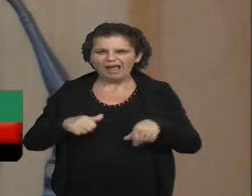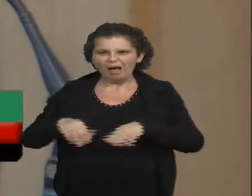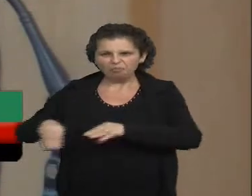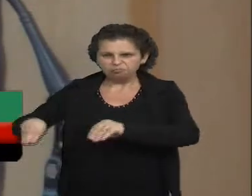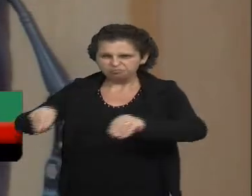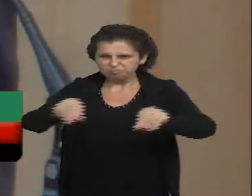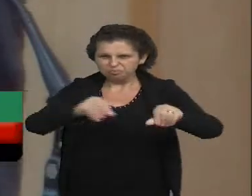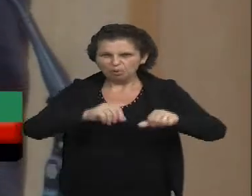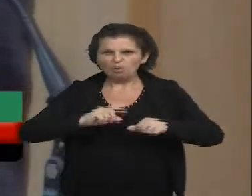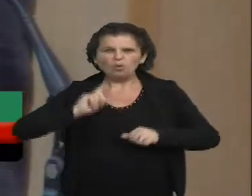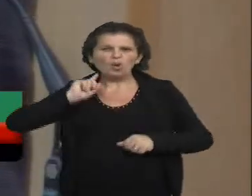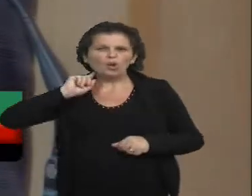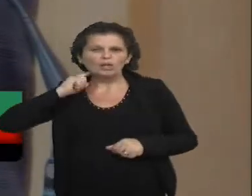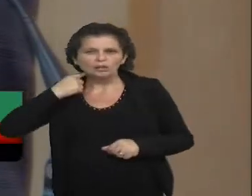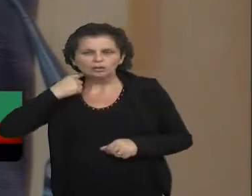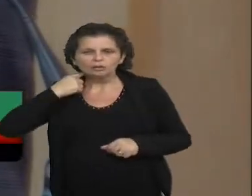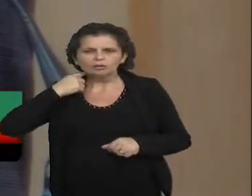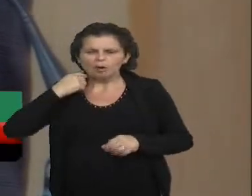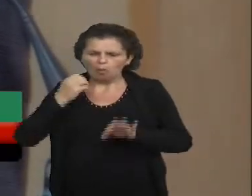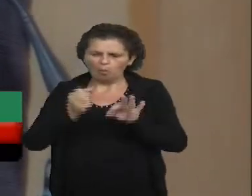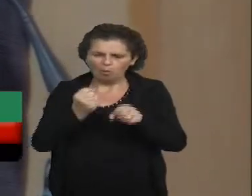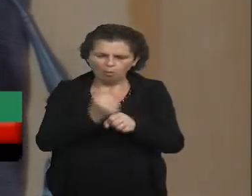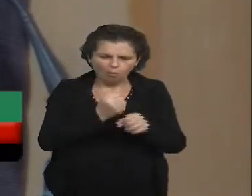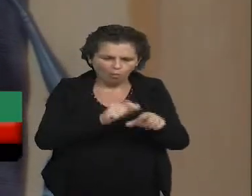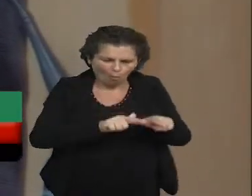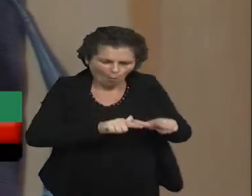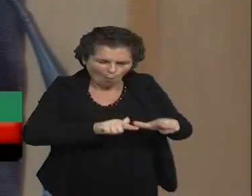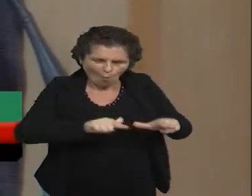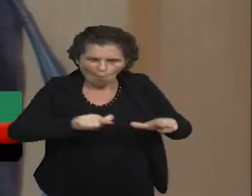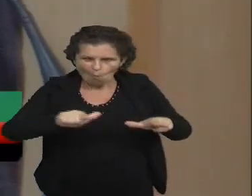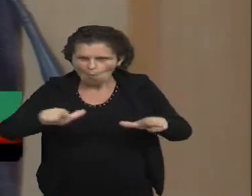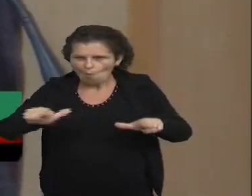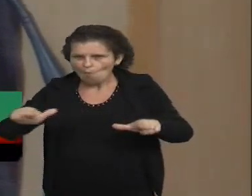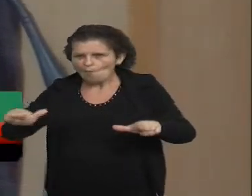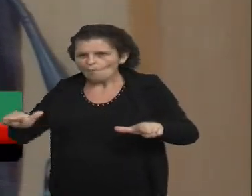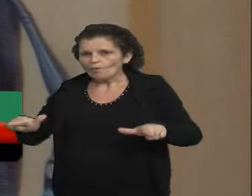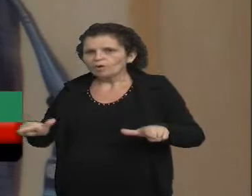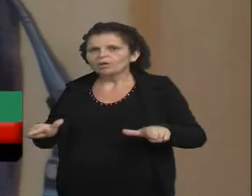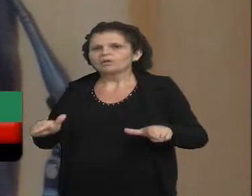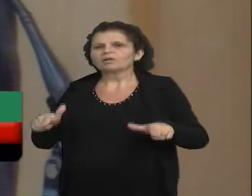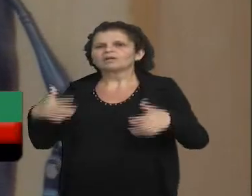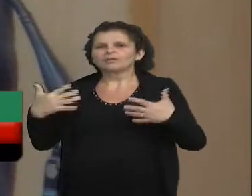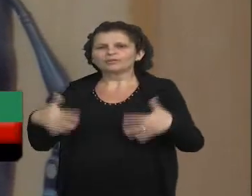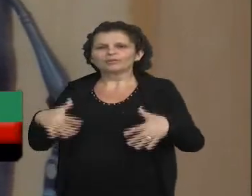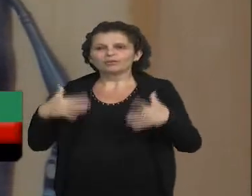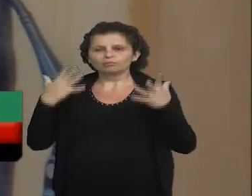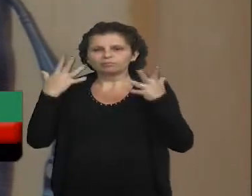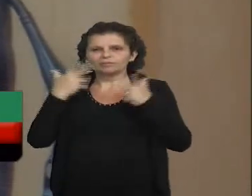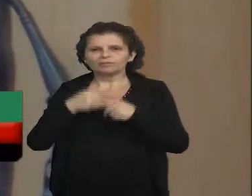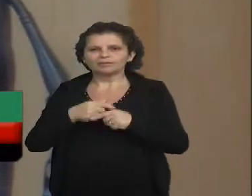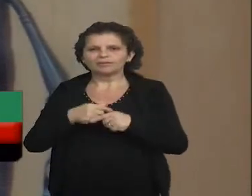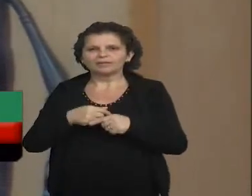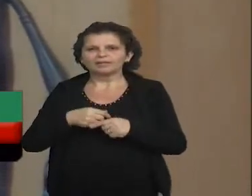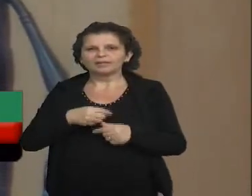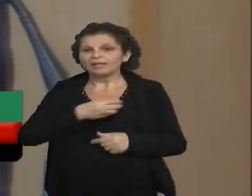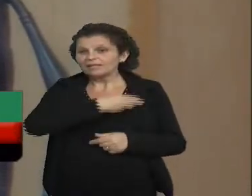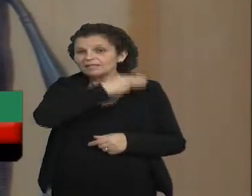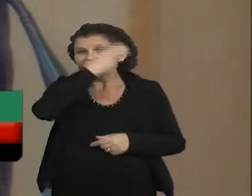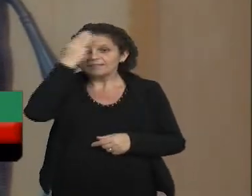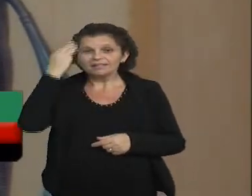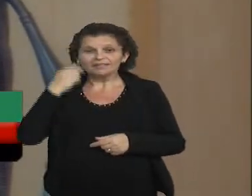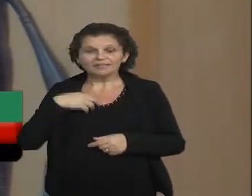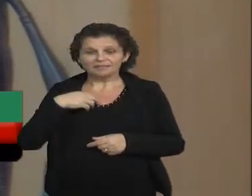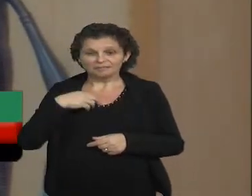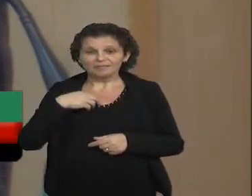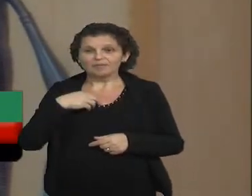começamos a obra na quarta-feira da grama sintética do campo do Jardim Santa Maria, que às vezes fala Santa Maria, não é Santa Maria. Quando faz